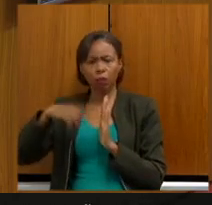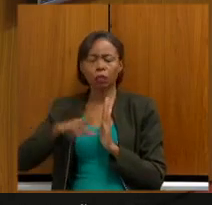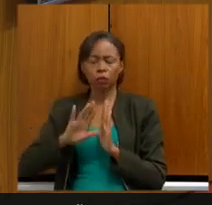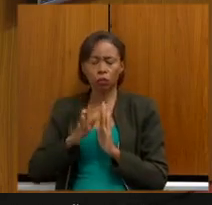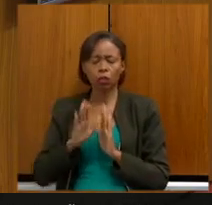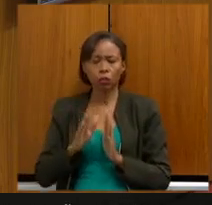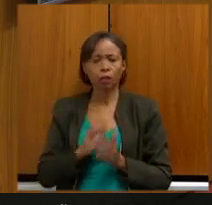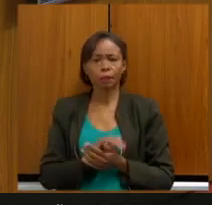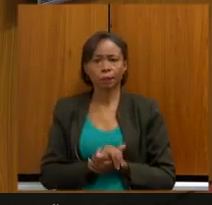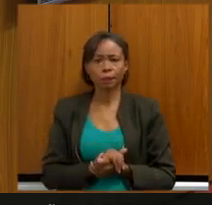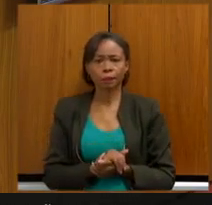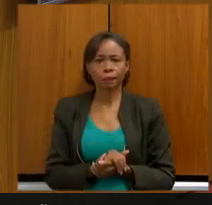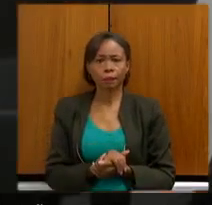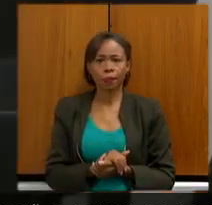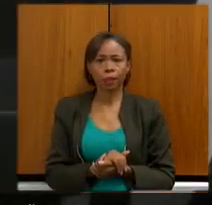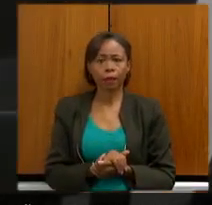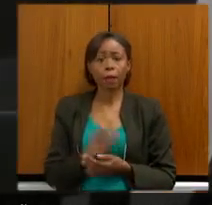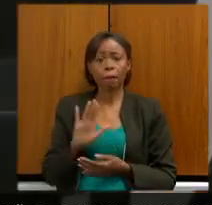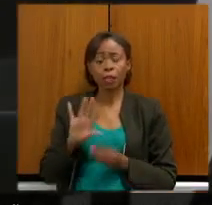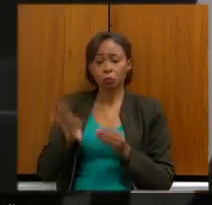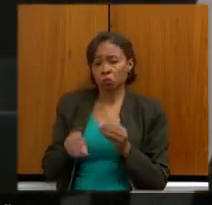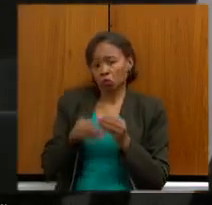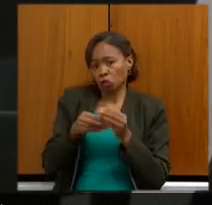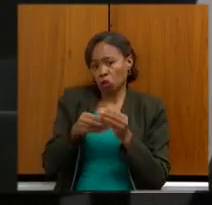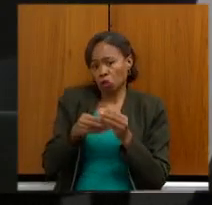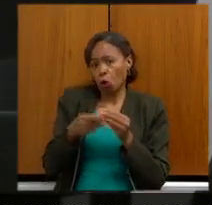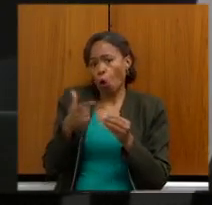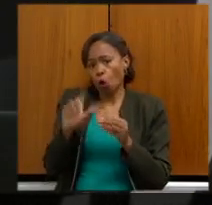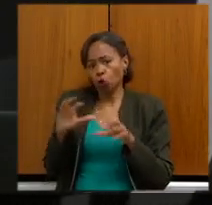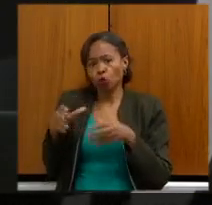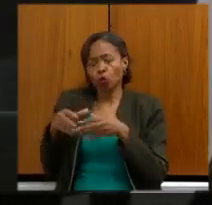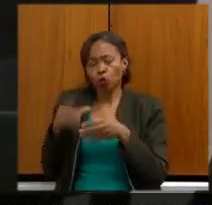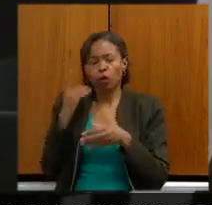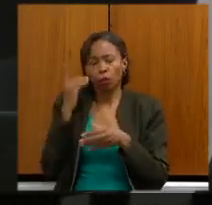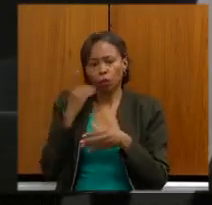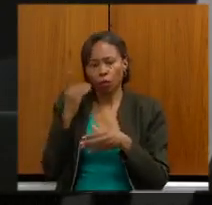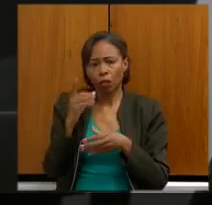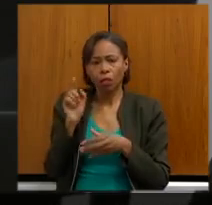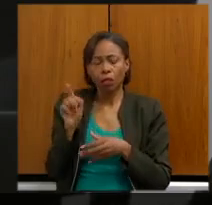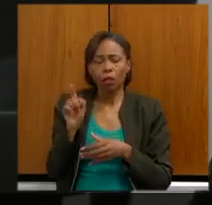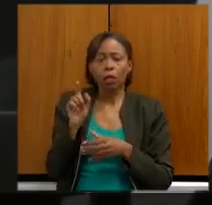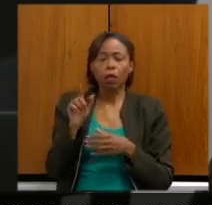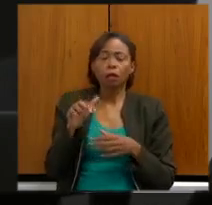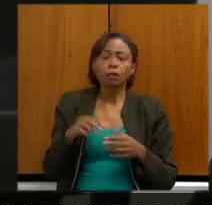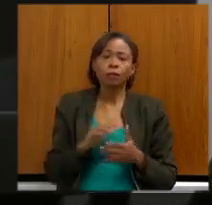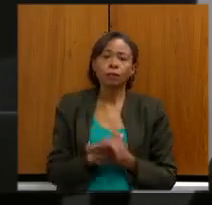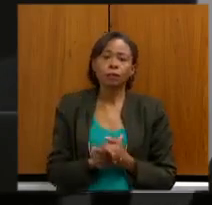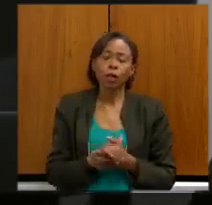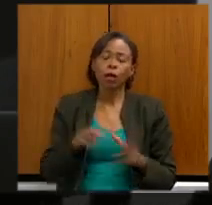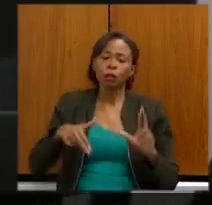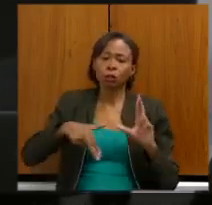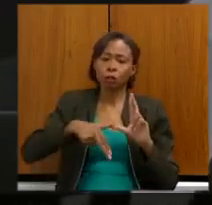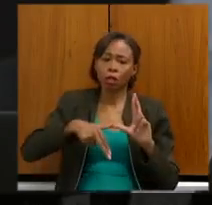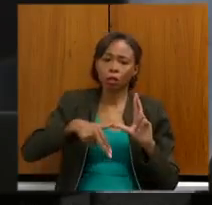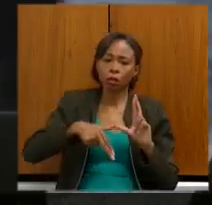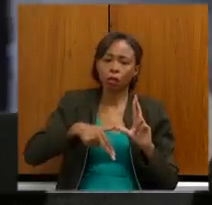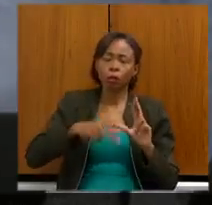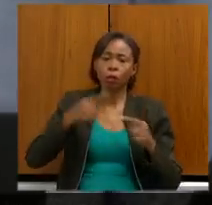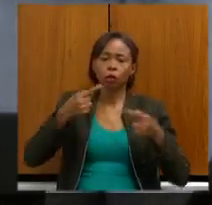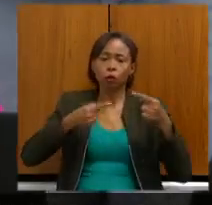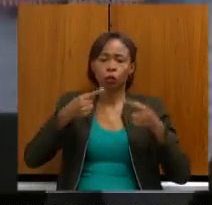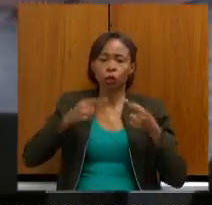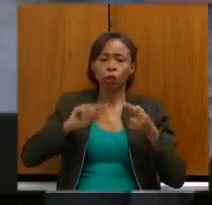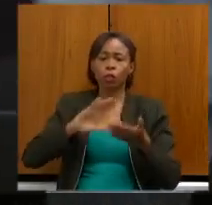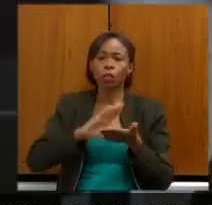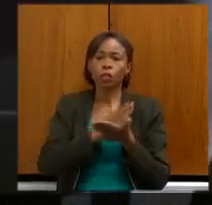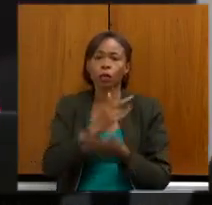é só que aqui incluiu mais para lamentar-se em Ribeirão das Neves para discutir a desativação